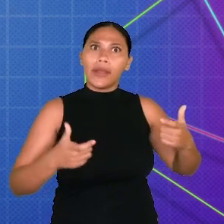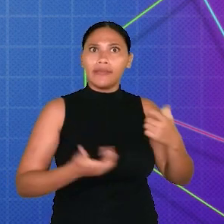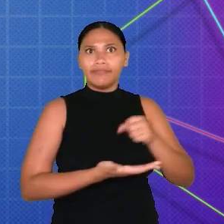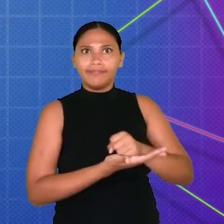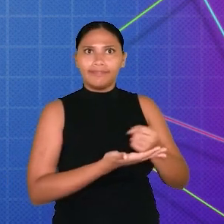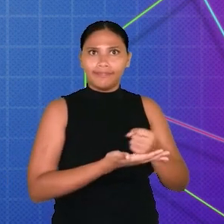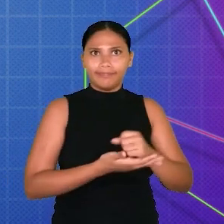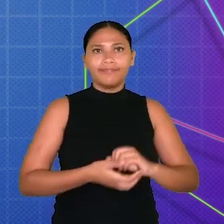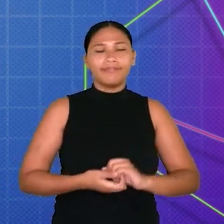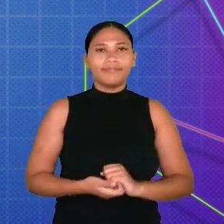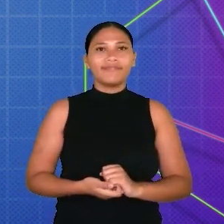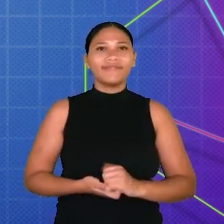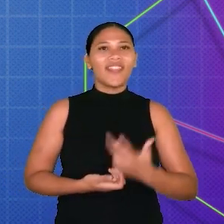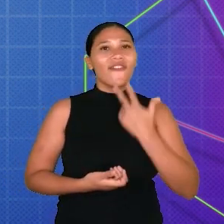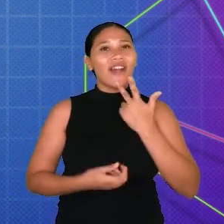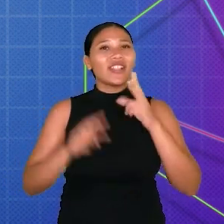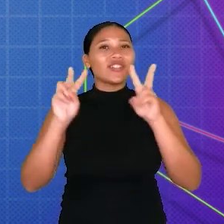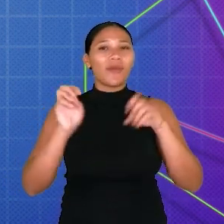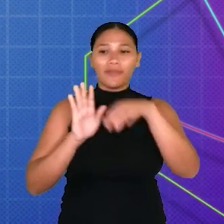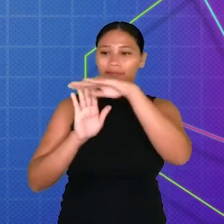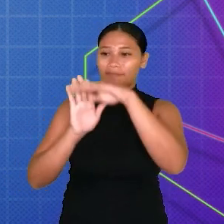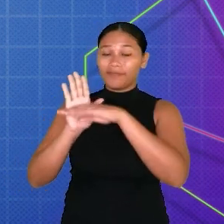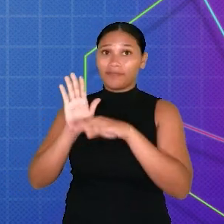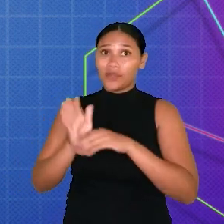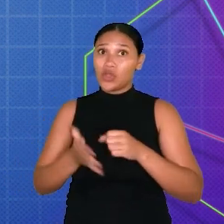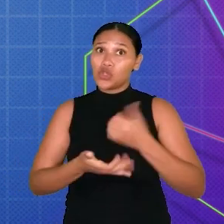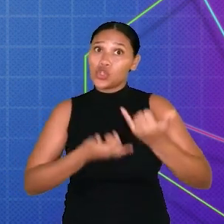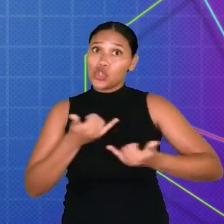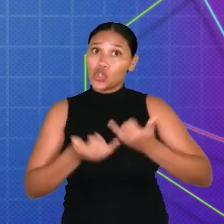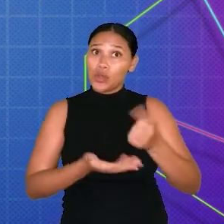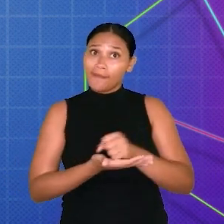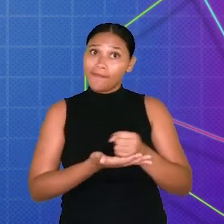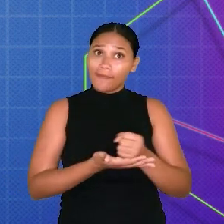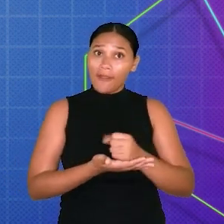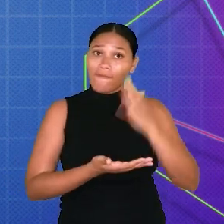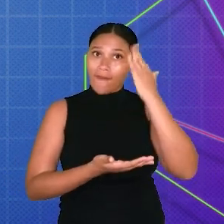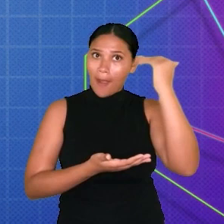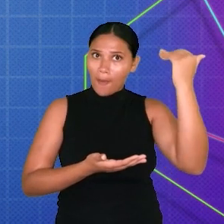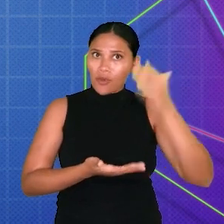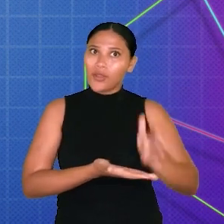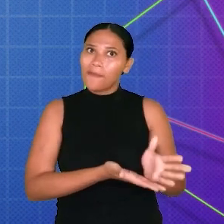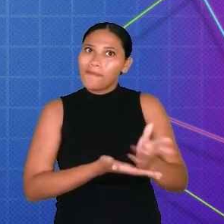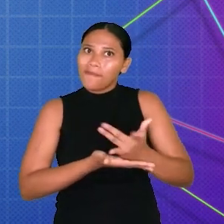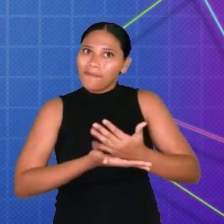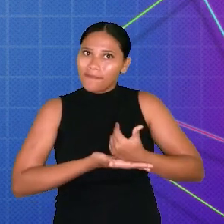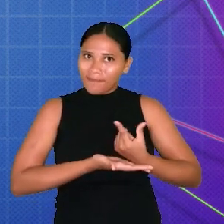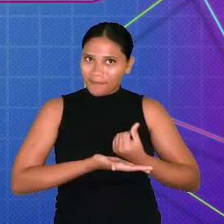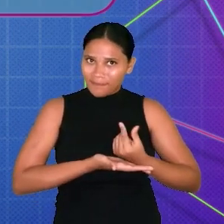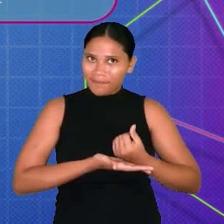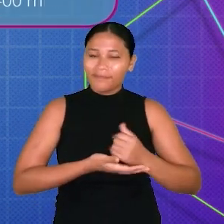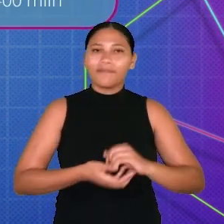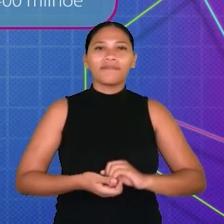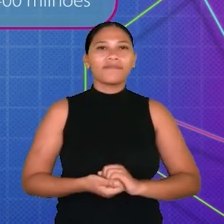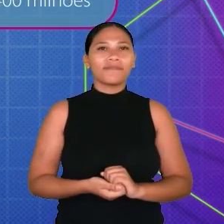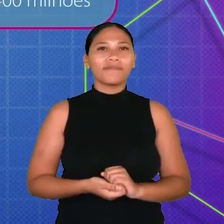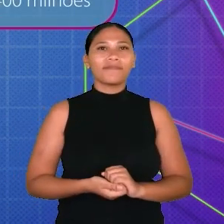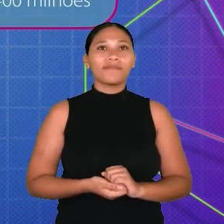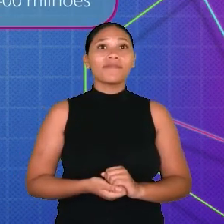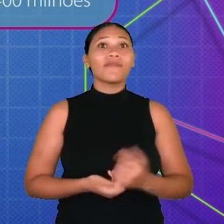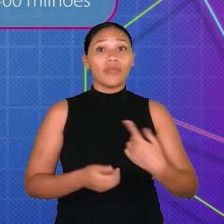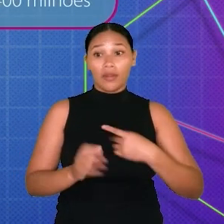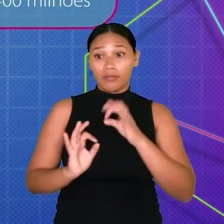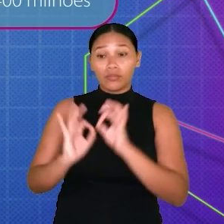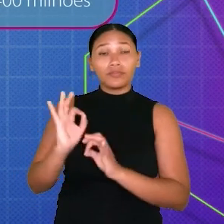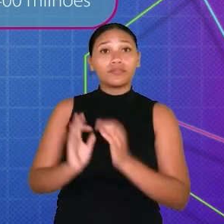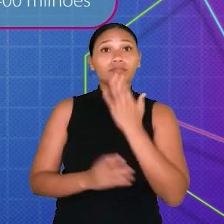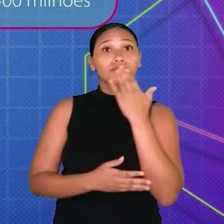dos games. Vamos falar sobre a lista de jogos famosos que passaram por um financiamento coletivo. Para o projeto Star Citizen, a